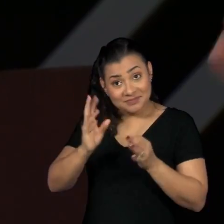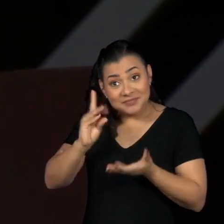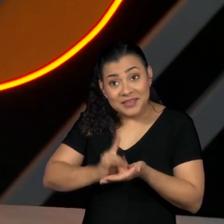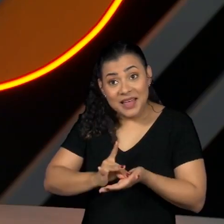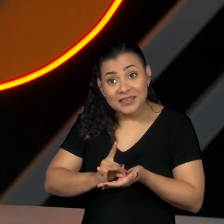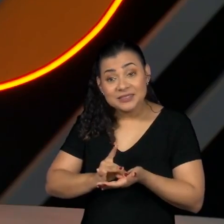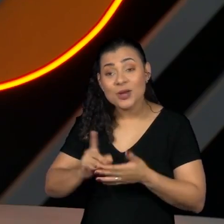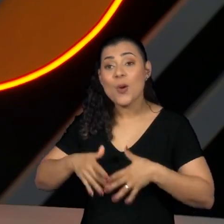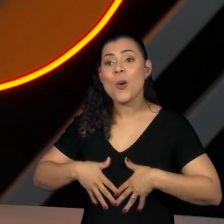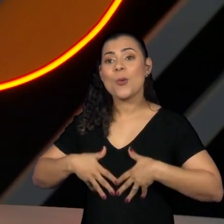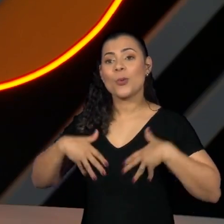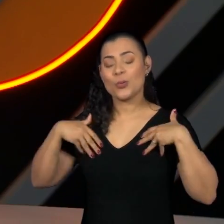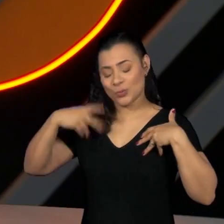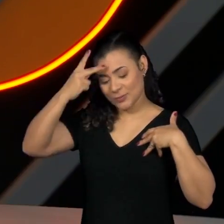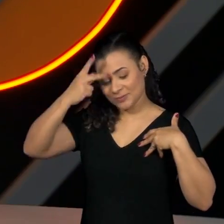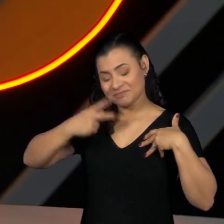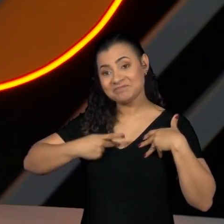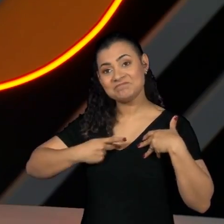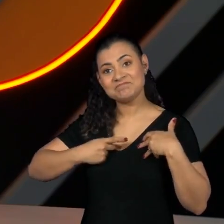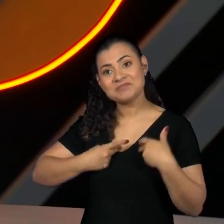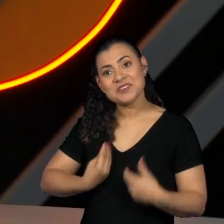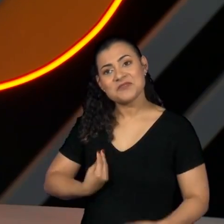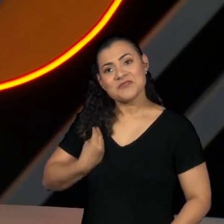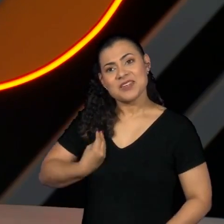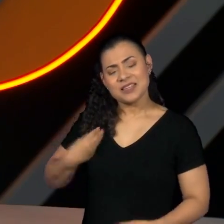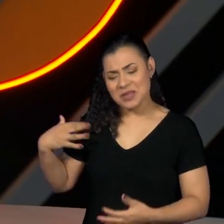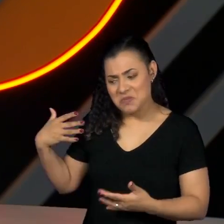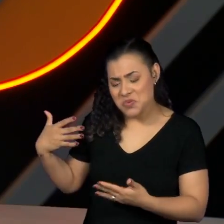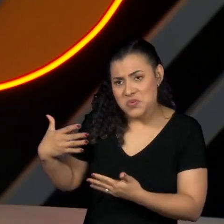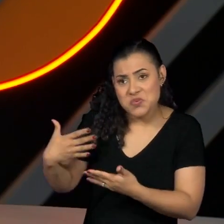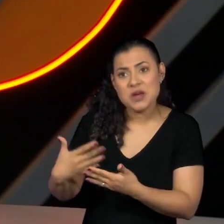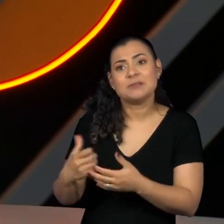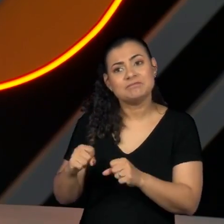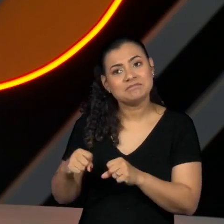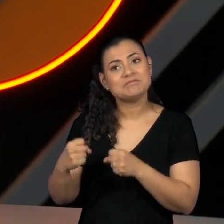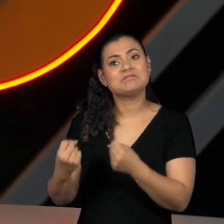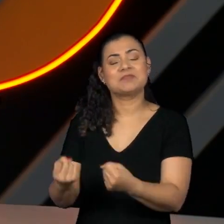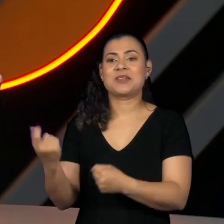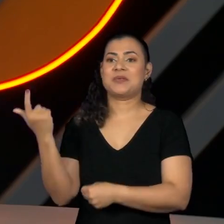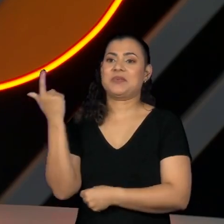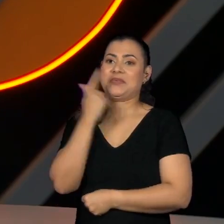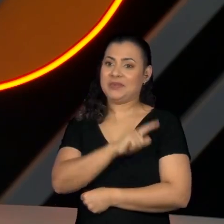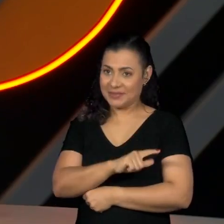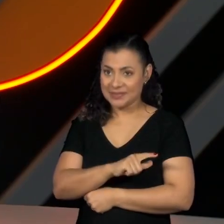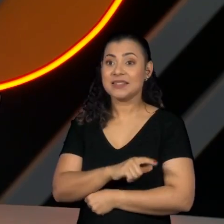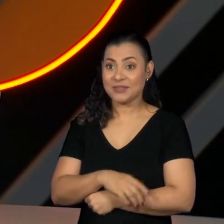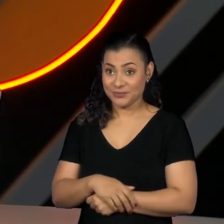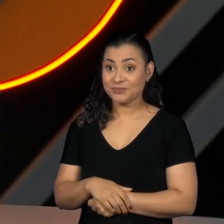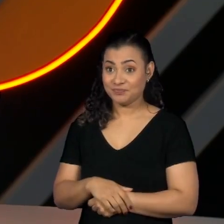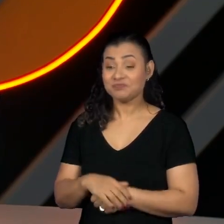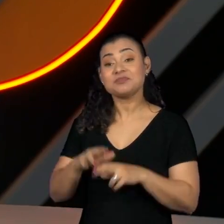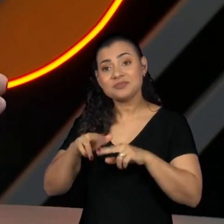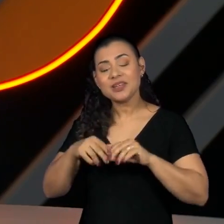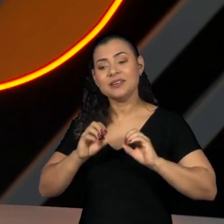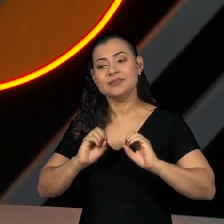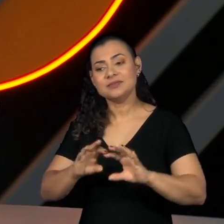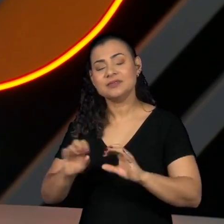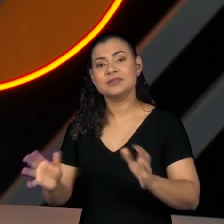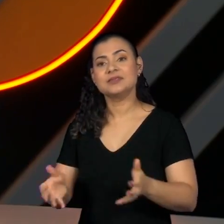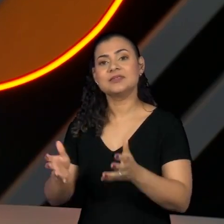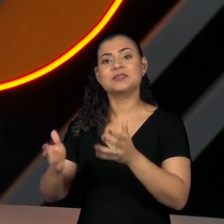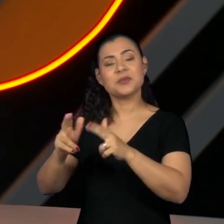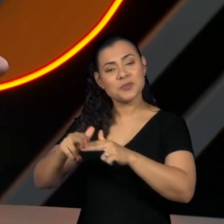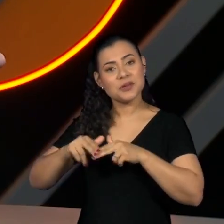no orgulho que você tem dessa vida toda que você construiu em educação,